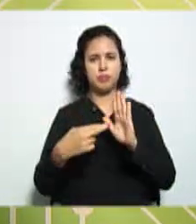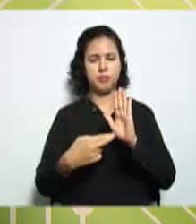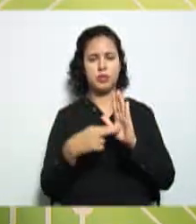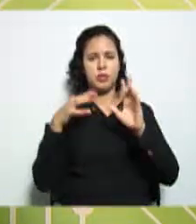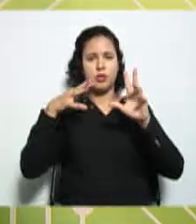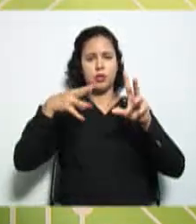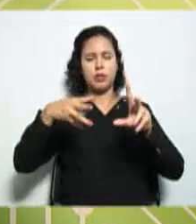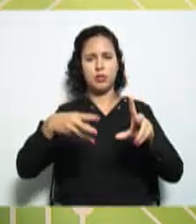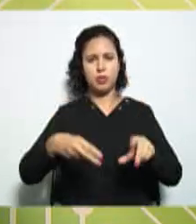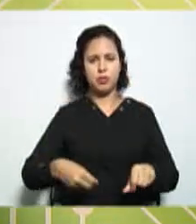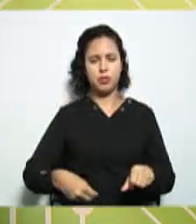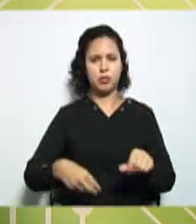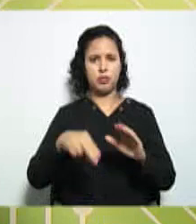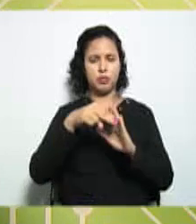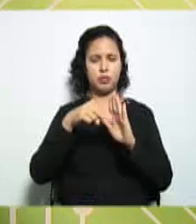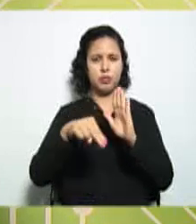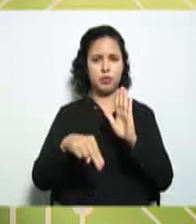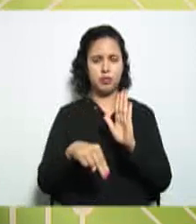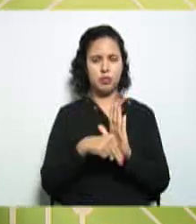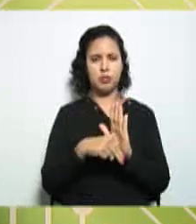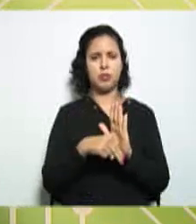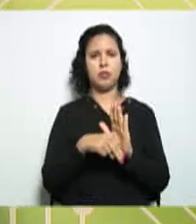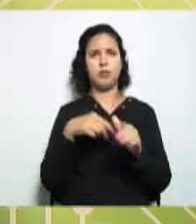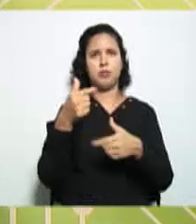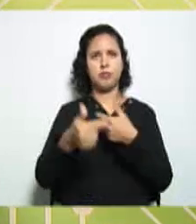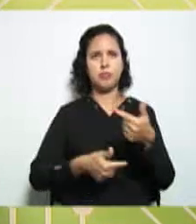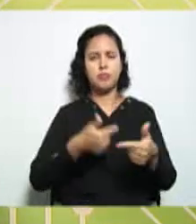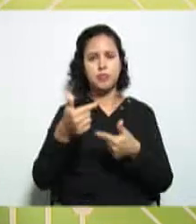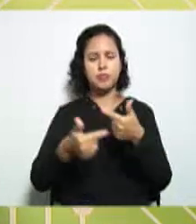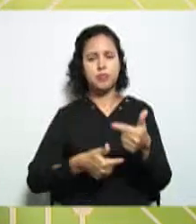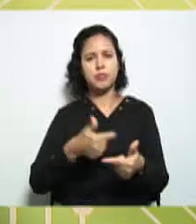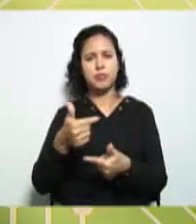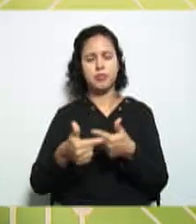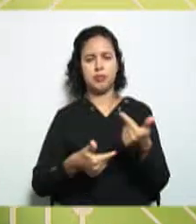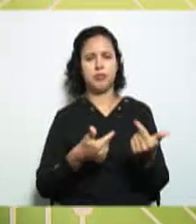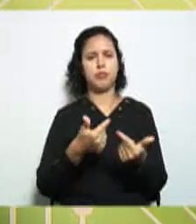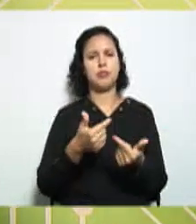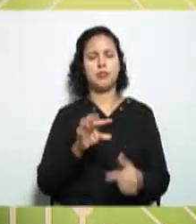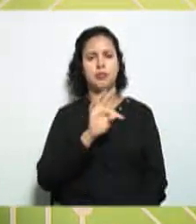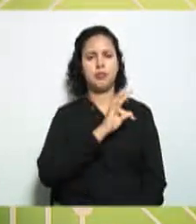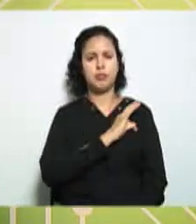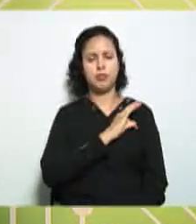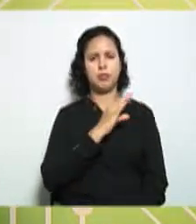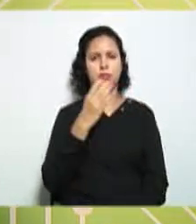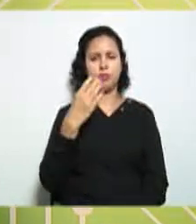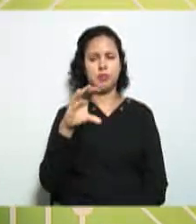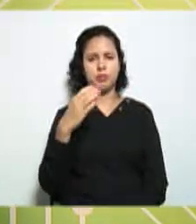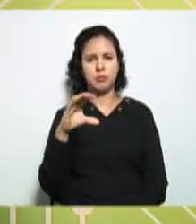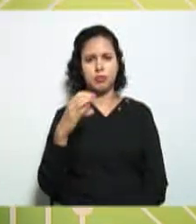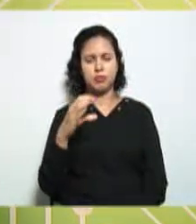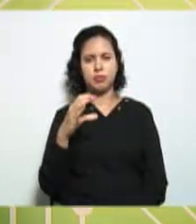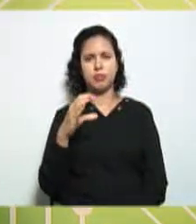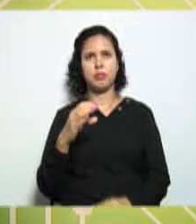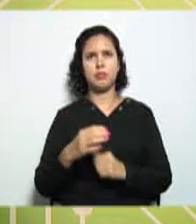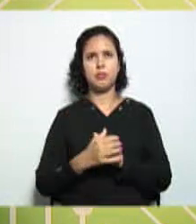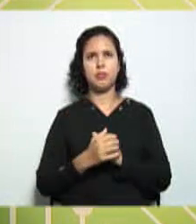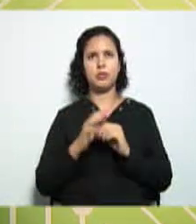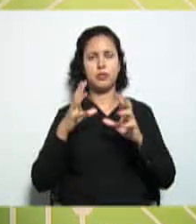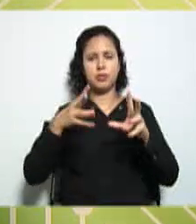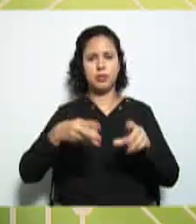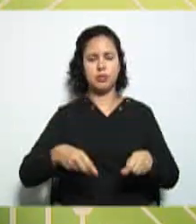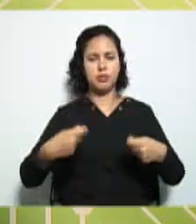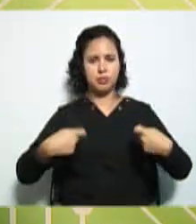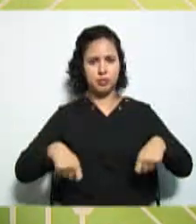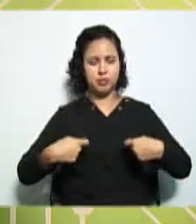as questões de normas referentes a trabalhos técnicos e científicos. Então, tudo que você precisar em relação